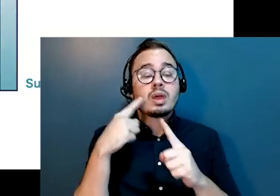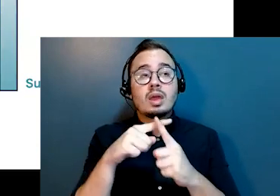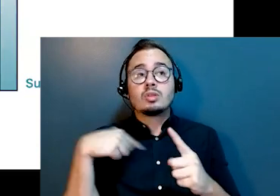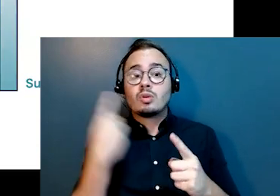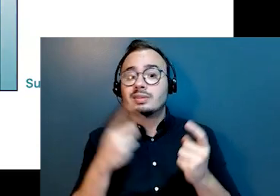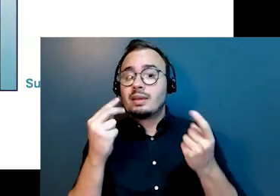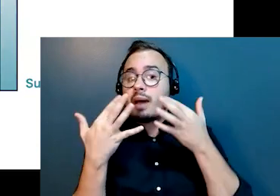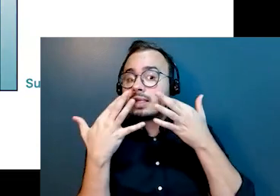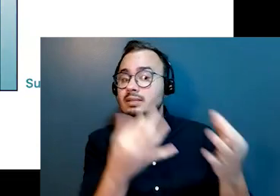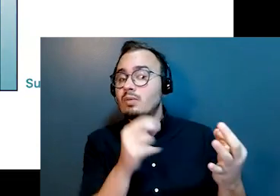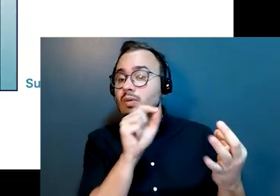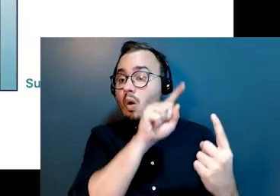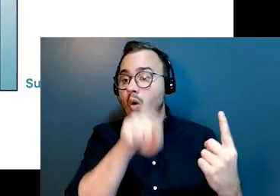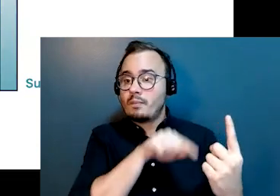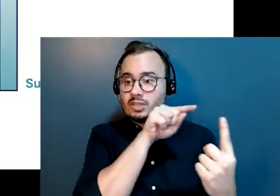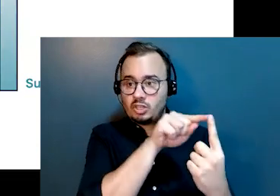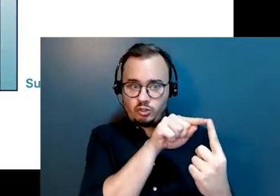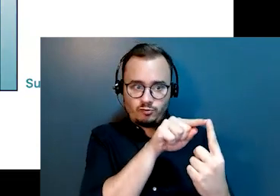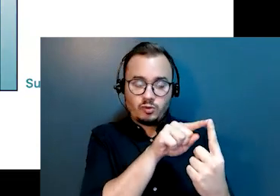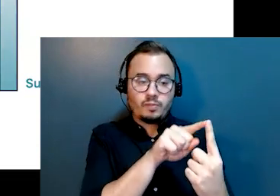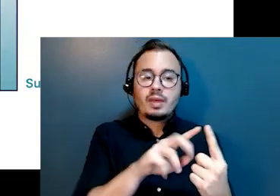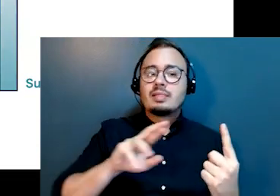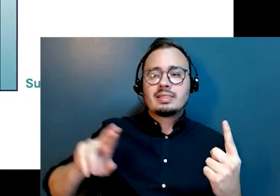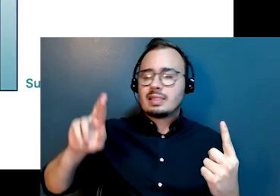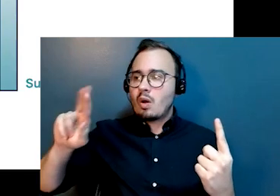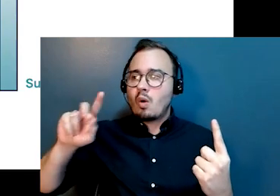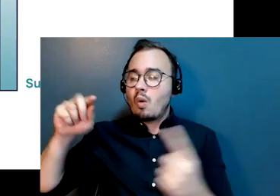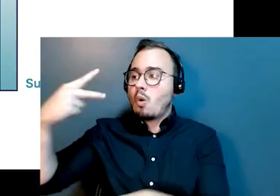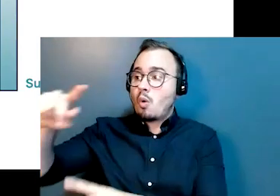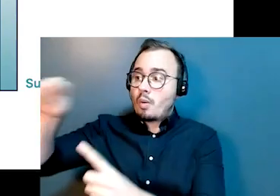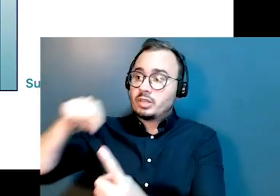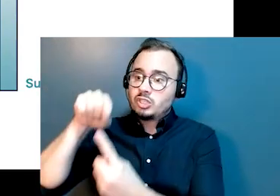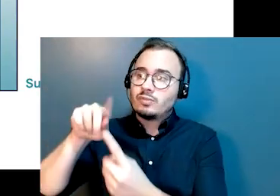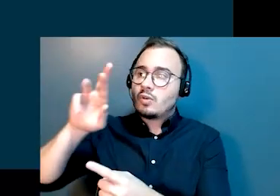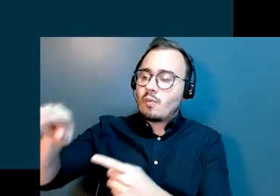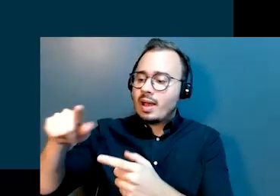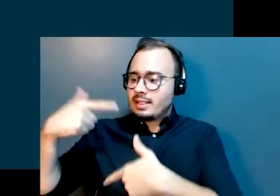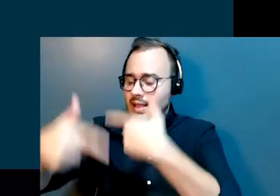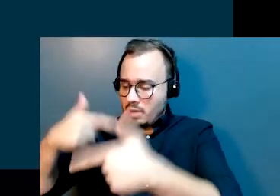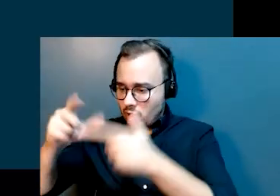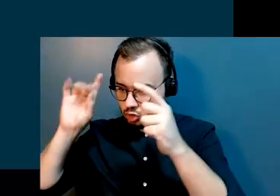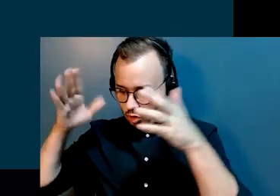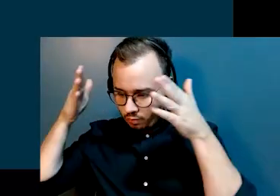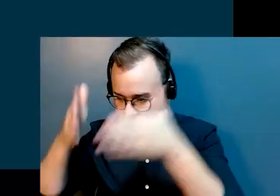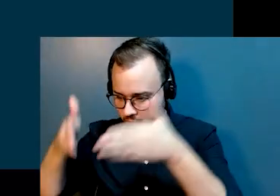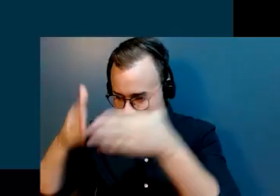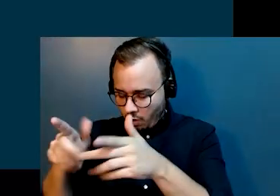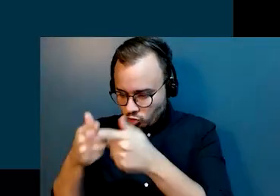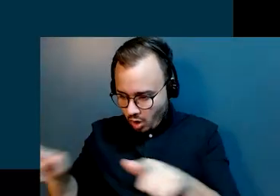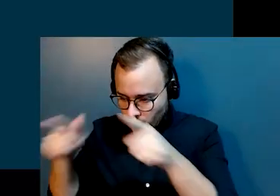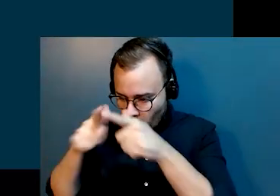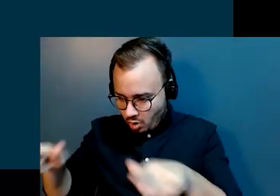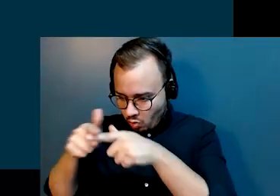quisesse retornar. O objetivo final do meu primo não era ficar na churrasqueira. E aí vocês podem perguntar, mas o que isso tem a ver com entrega